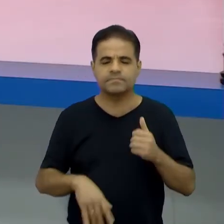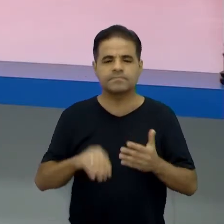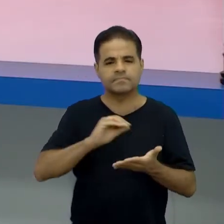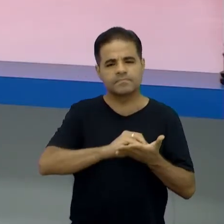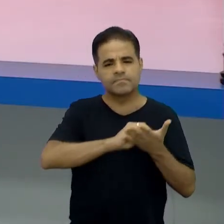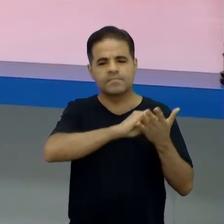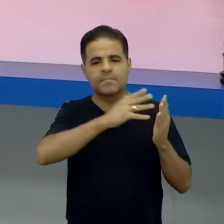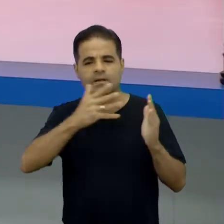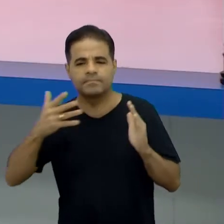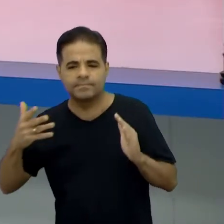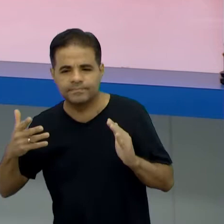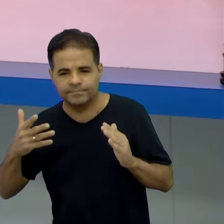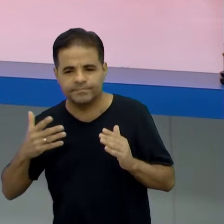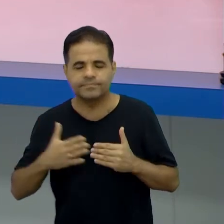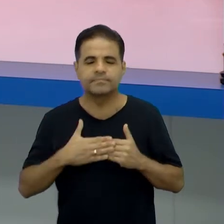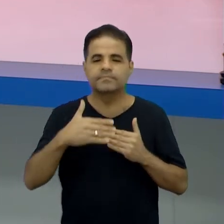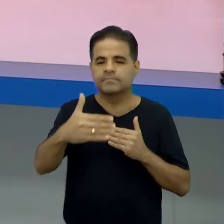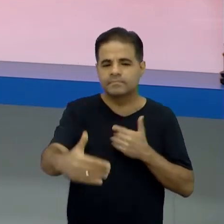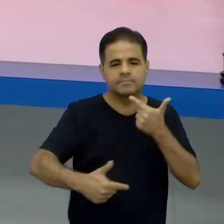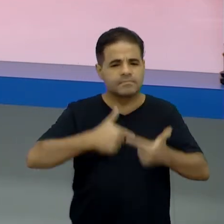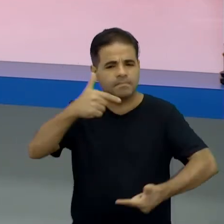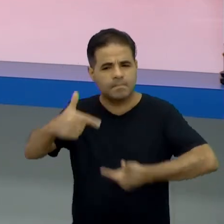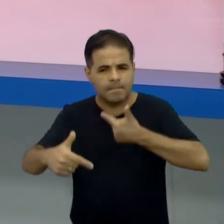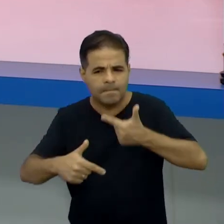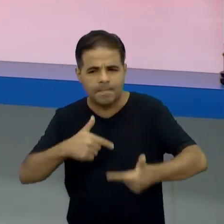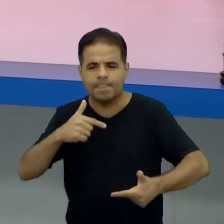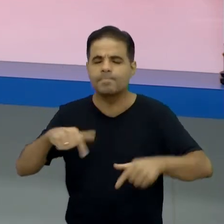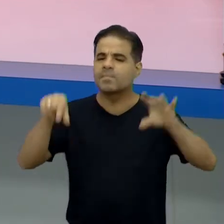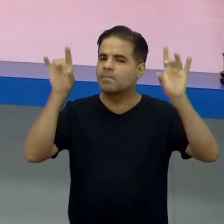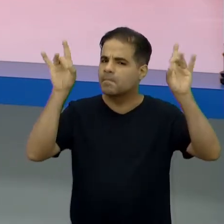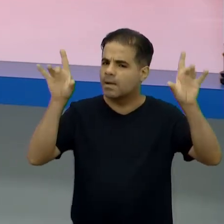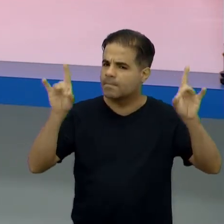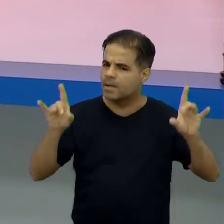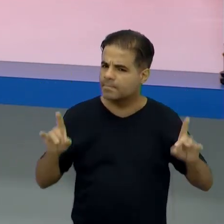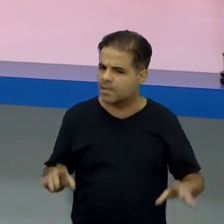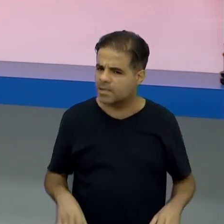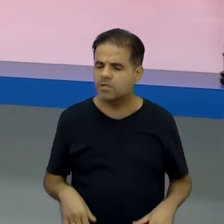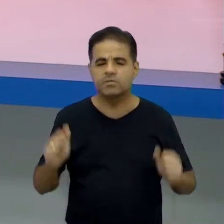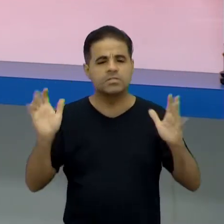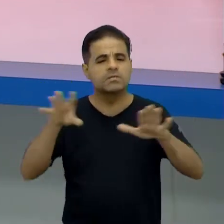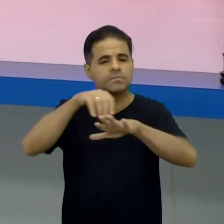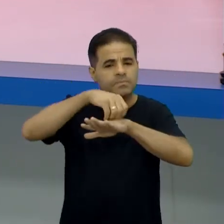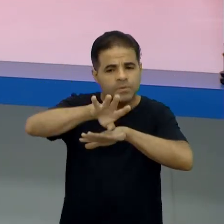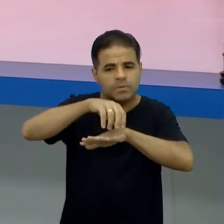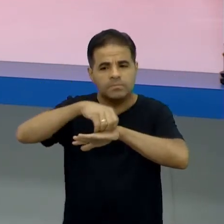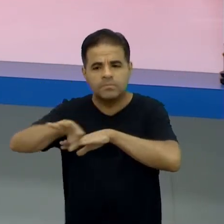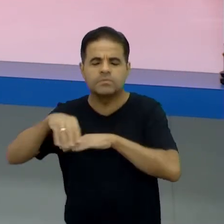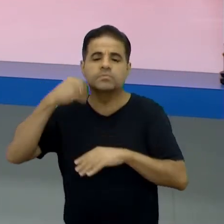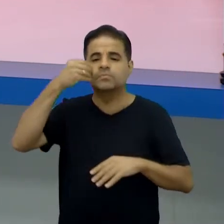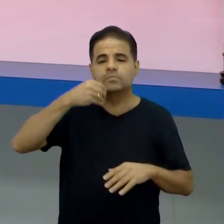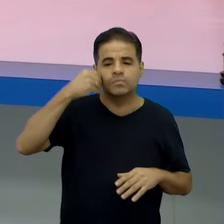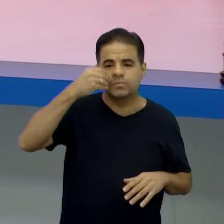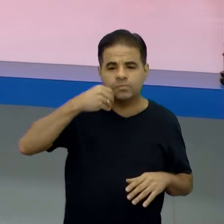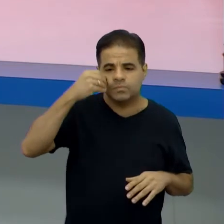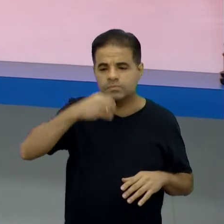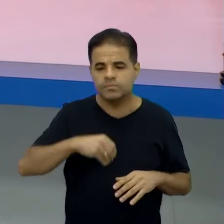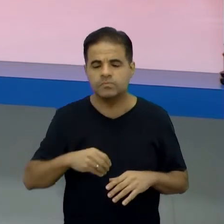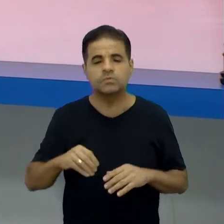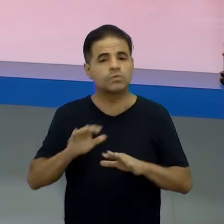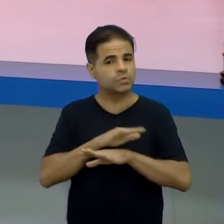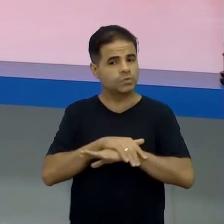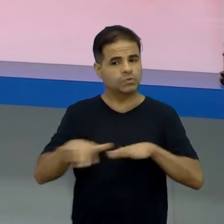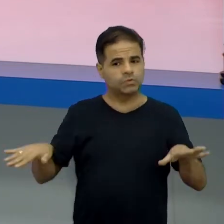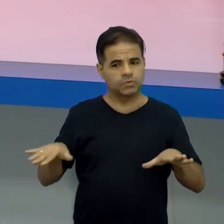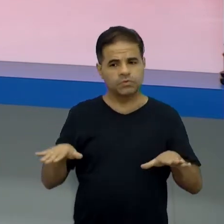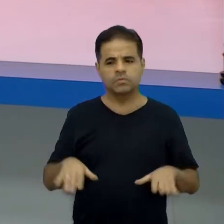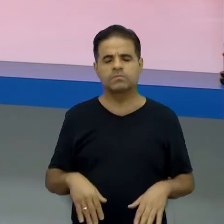componente curricular que ela trabalha especificamente, muito bem, né, depois disso aí a gente já viveu outras experiências, veja que não foi só uma, e